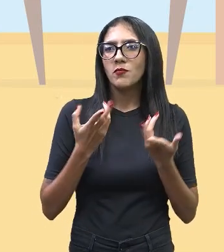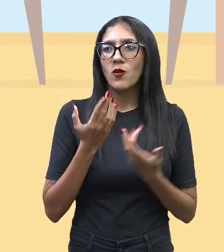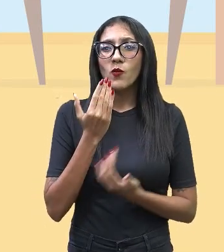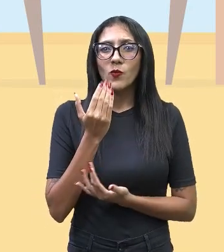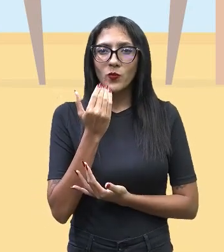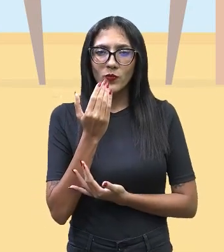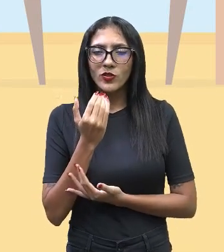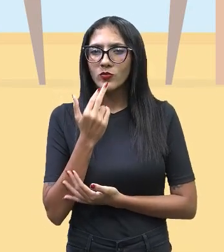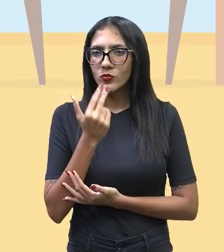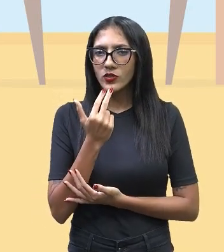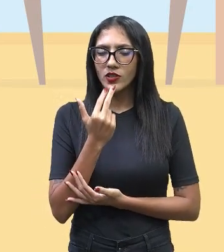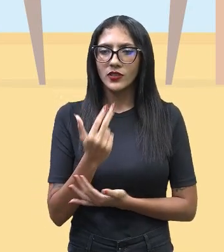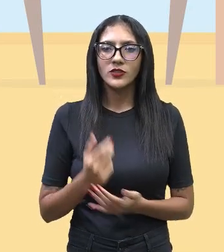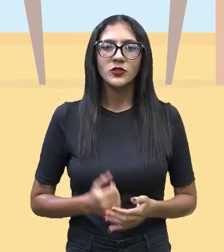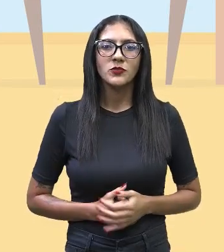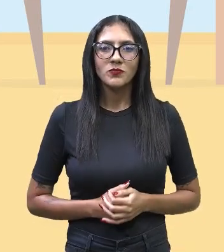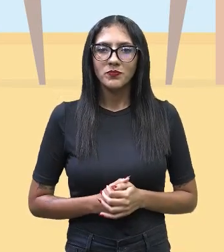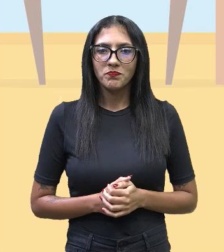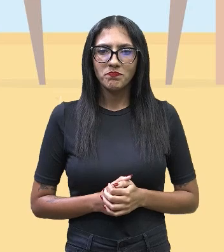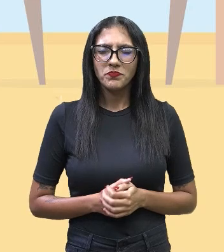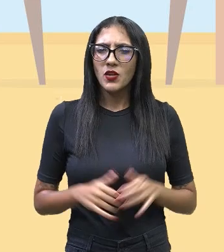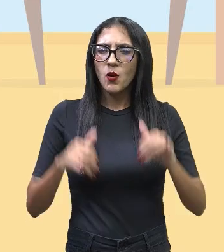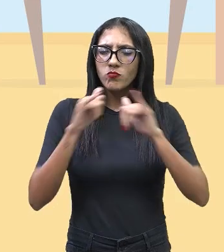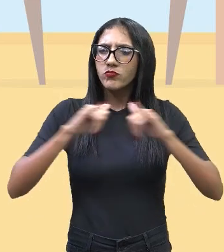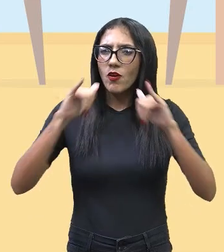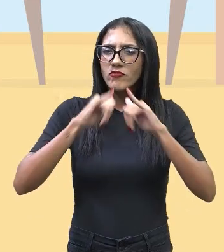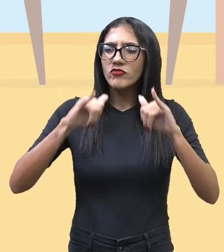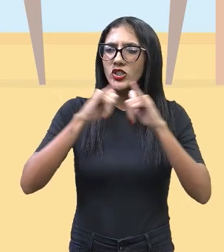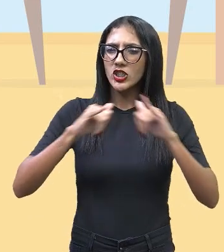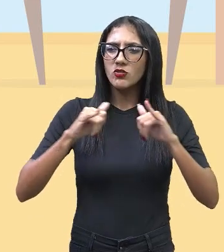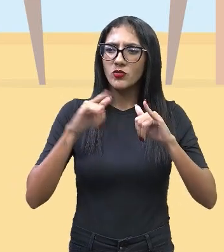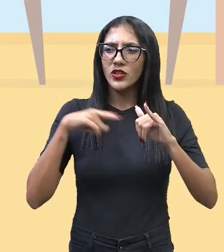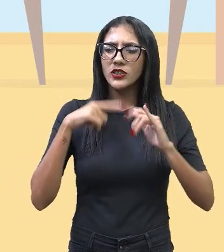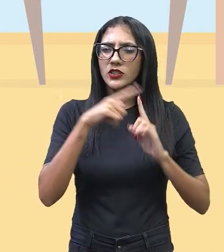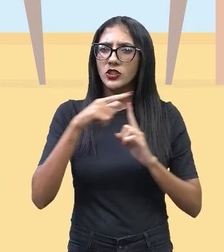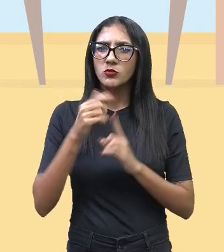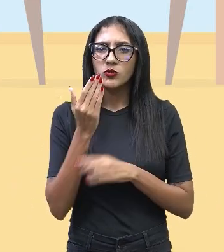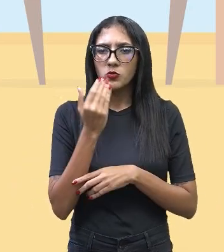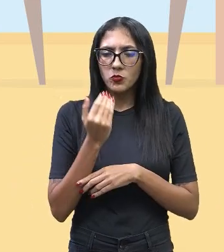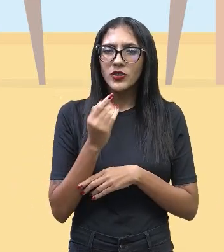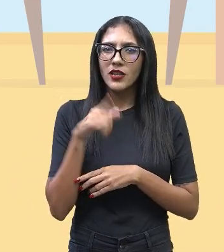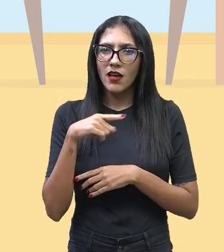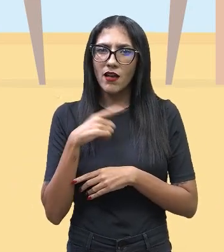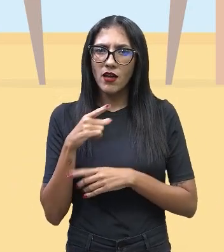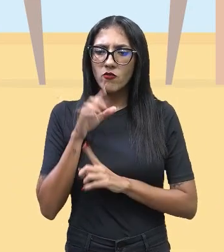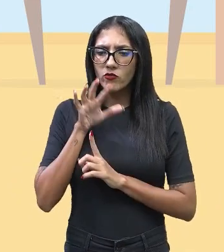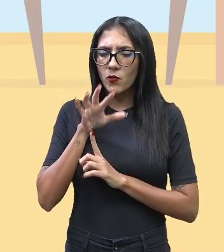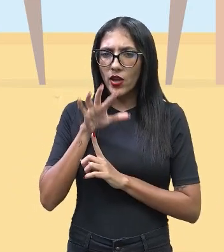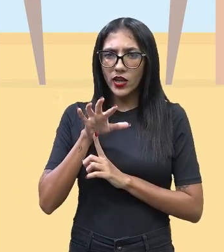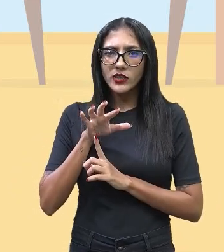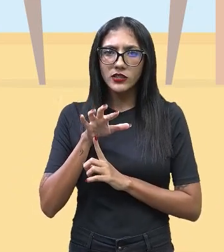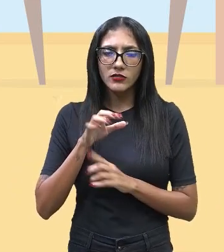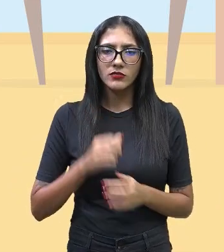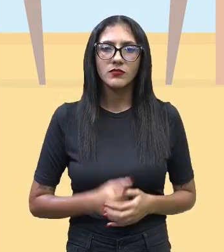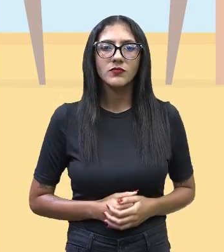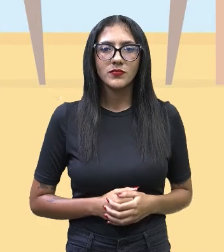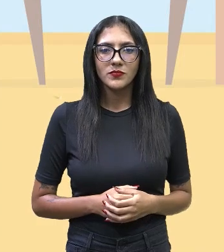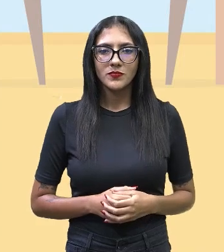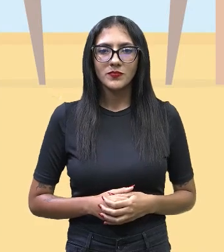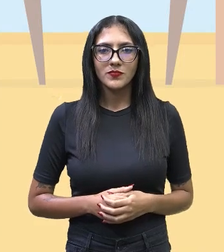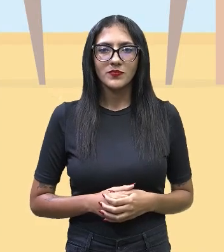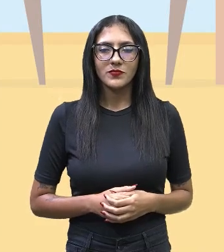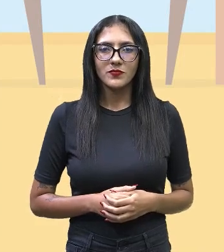alimentação. A publicidade, ela tem uma influência nessa alimentação inadequada, doutora? Sim,